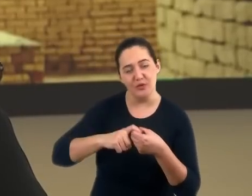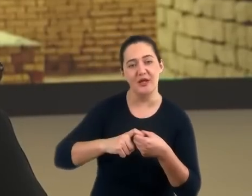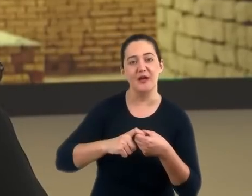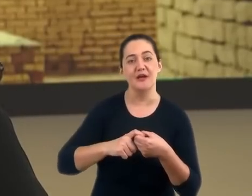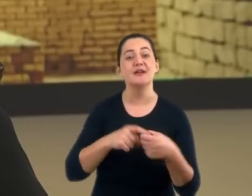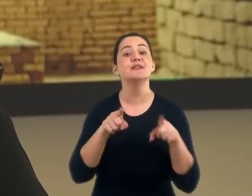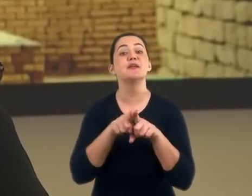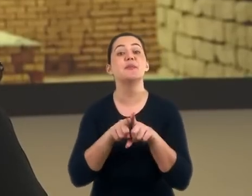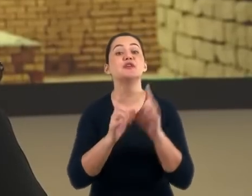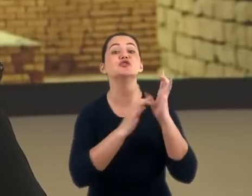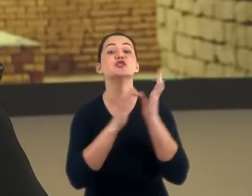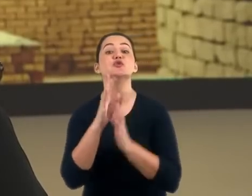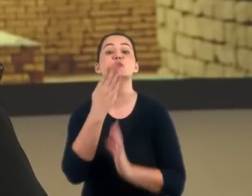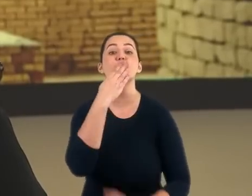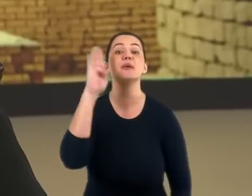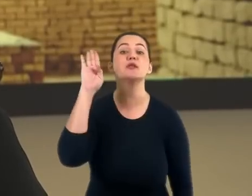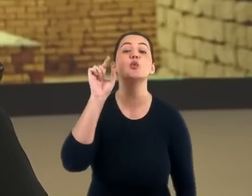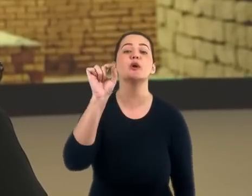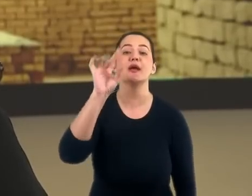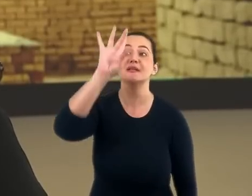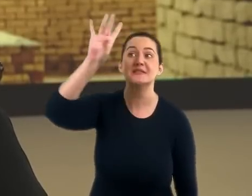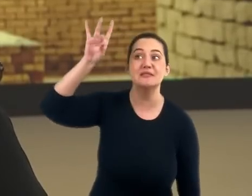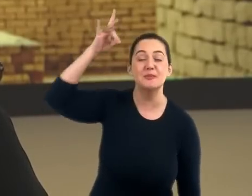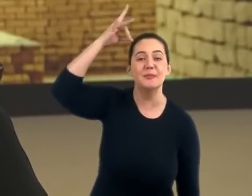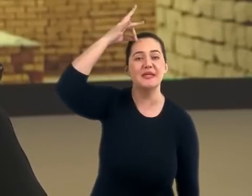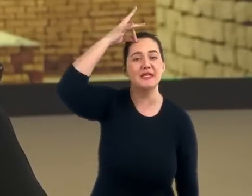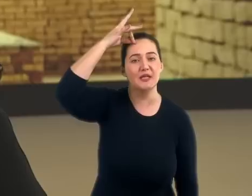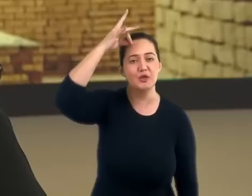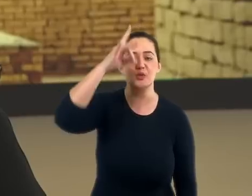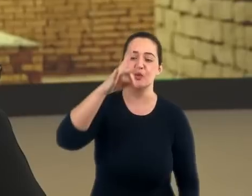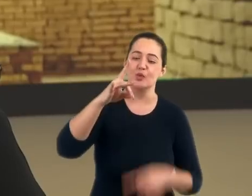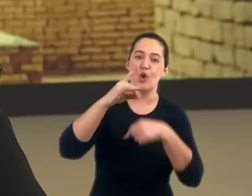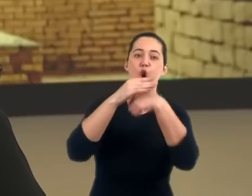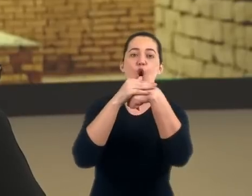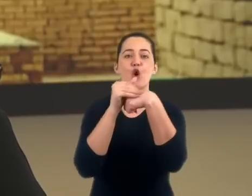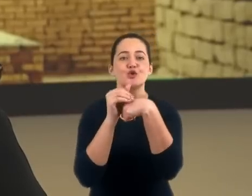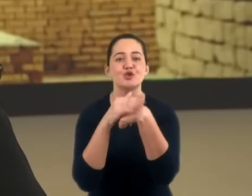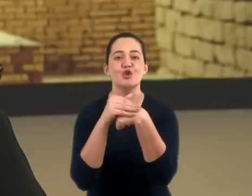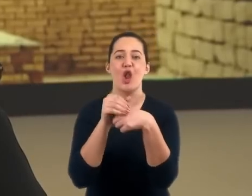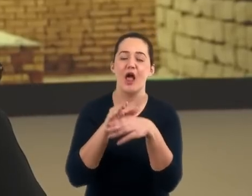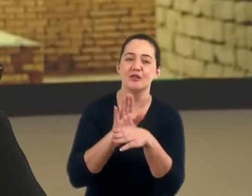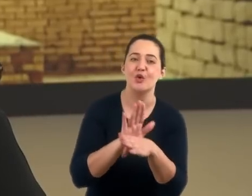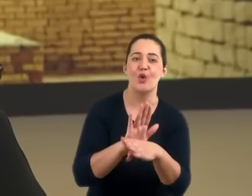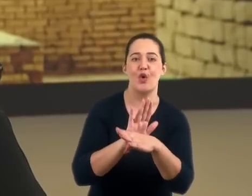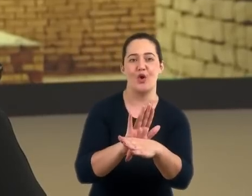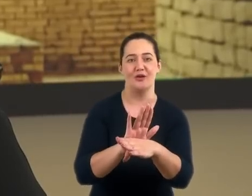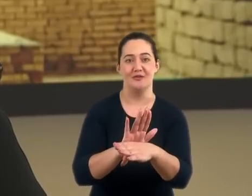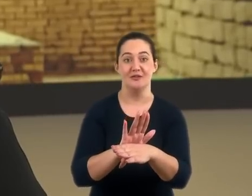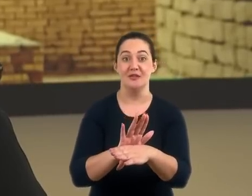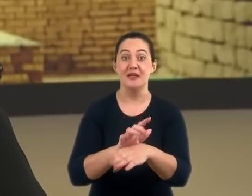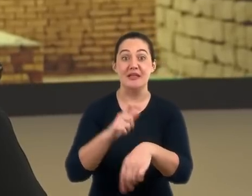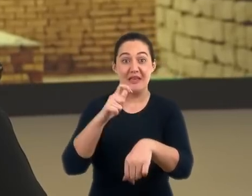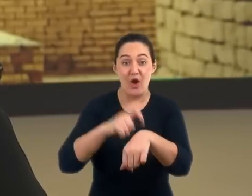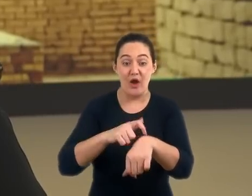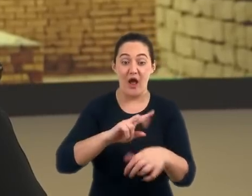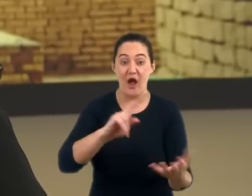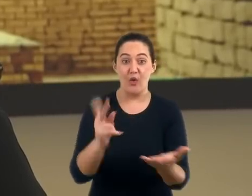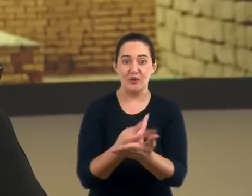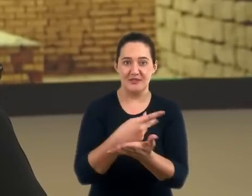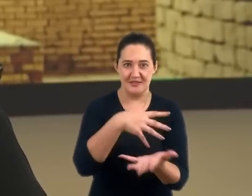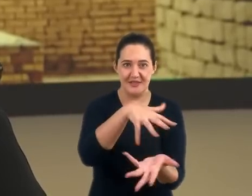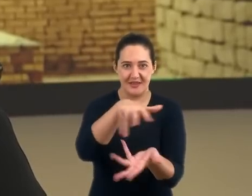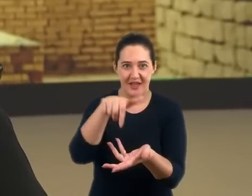o Consolador, o Auxiliador, para guiar a todos os seus discípulos. E ao mesmo tempo que isso acontecia na